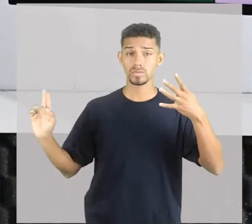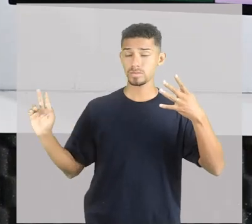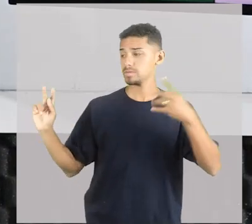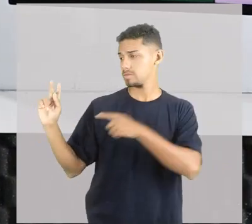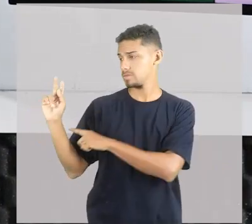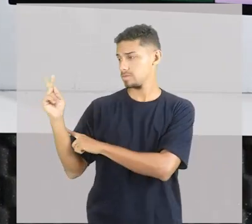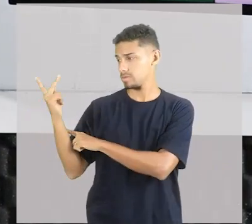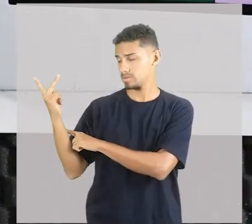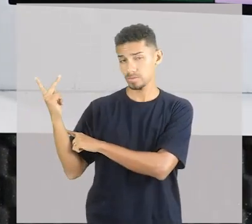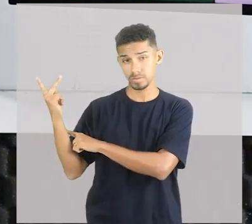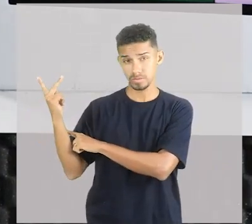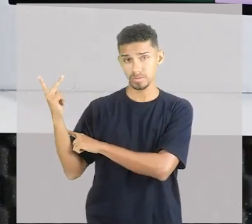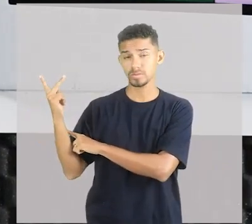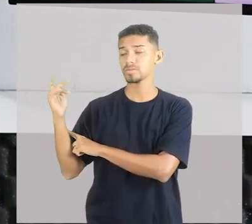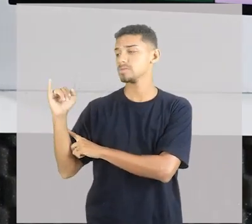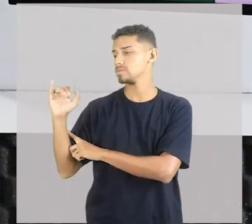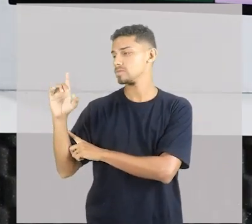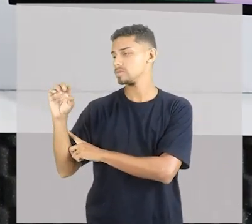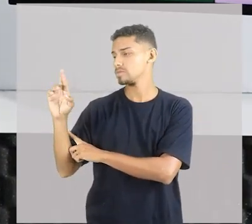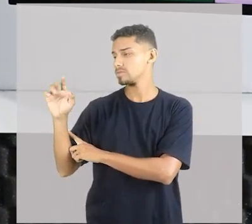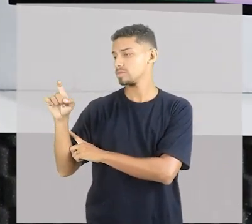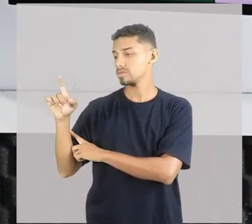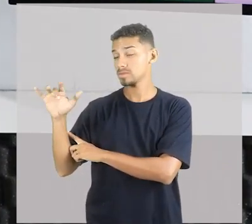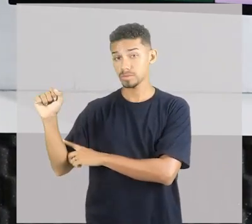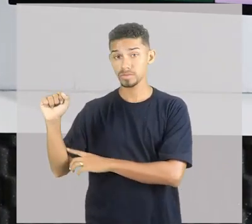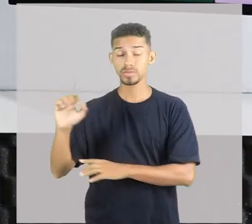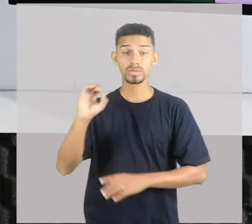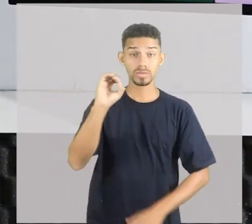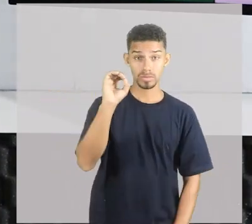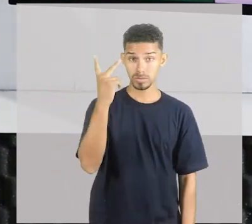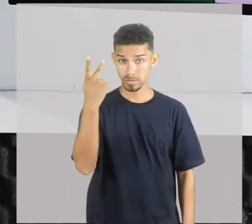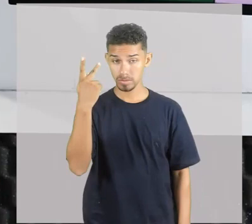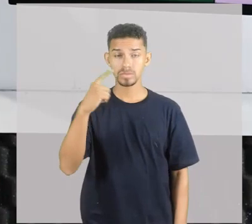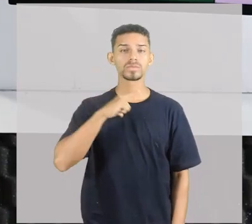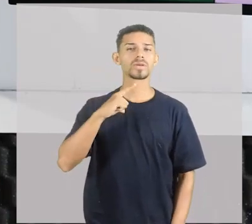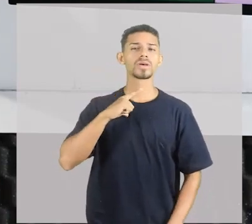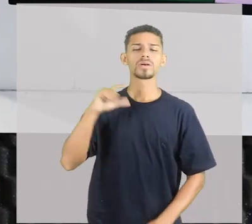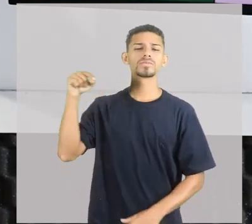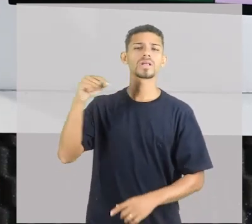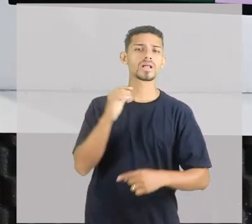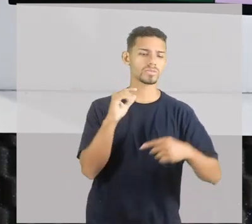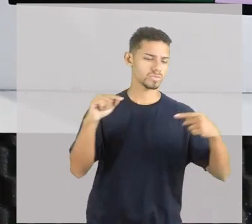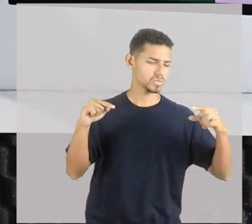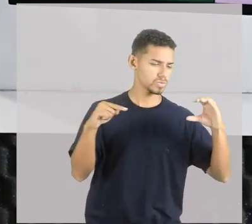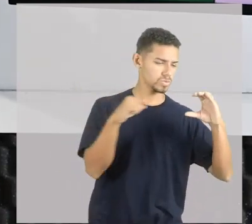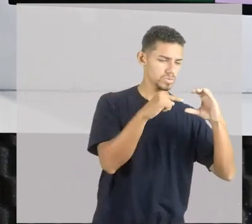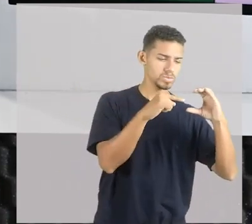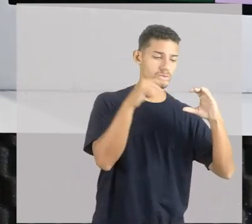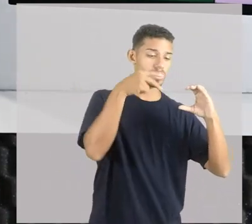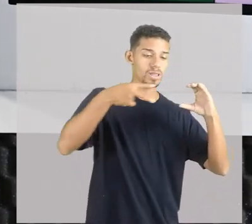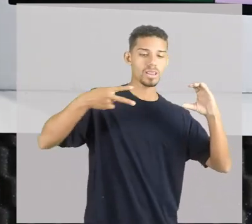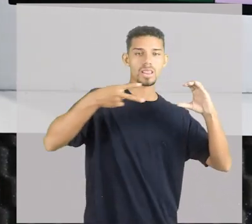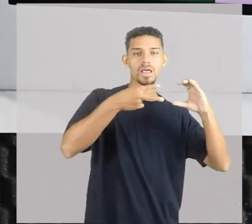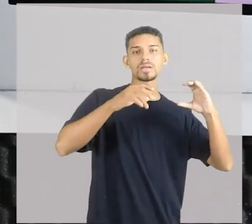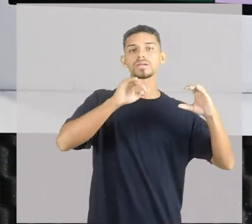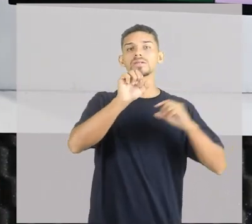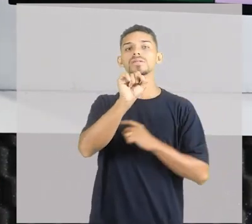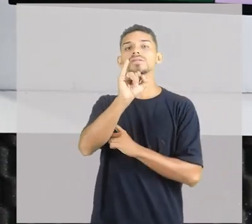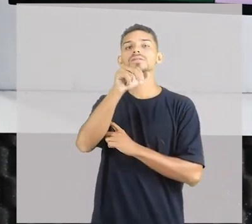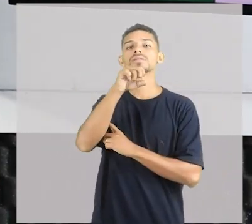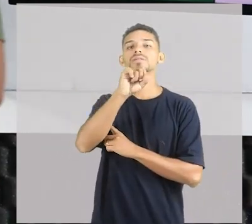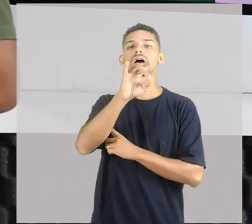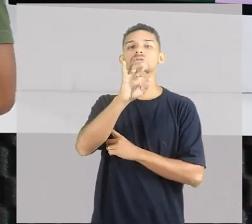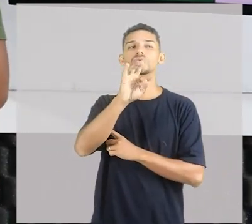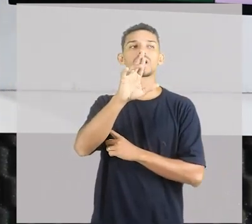hidroxila ligada a um carbono insaturado. Então, olha a diferença, gente. Olha a